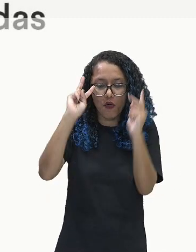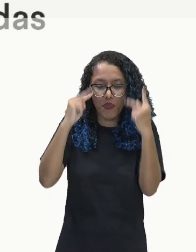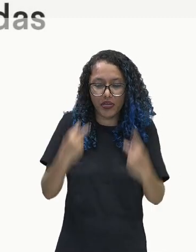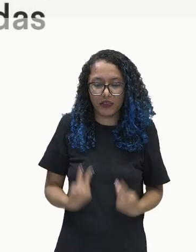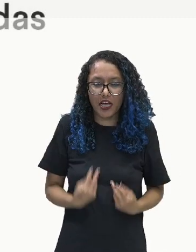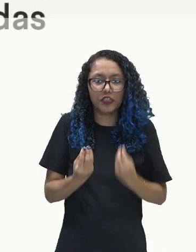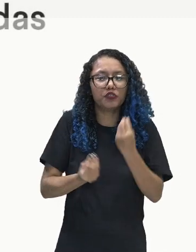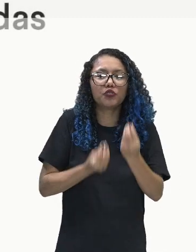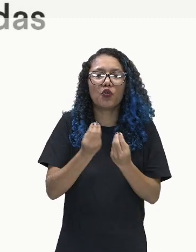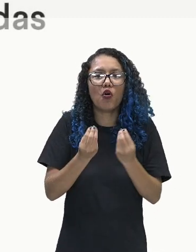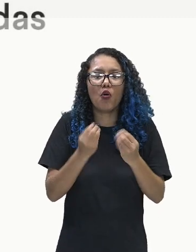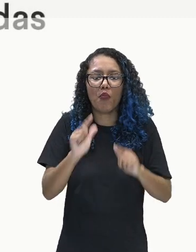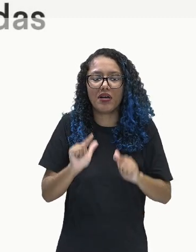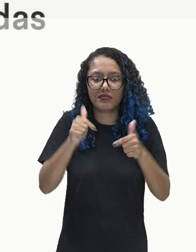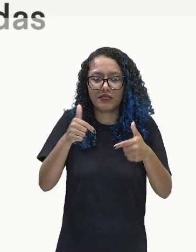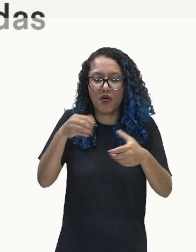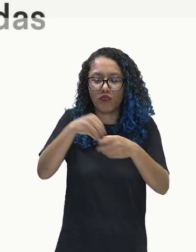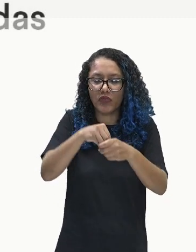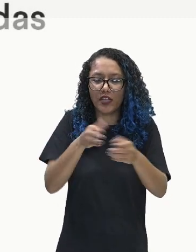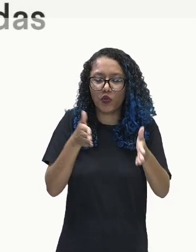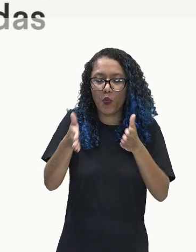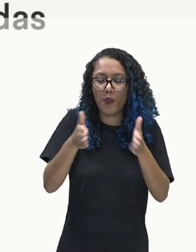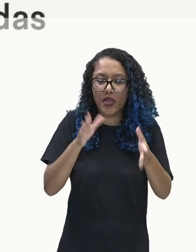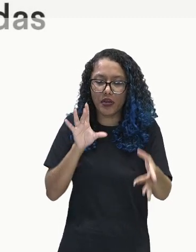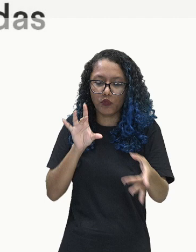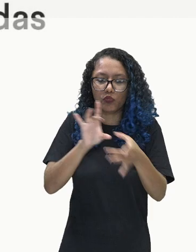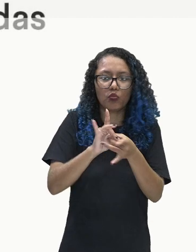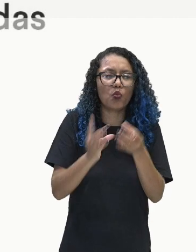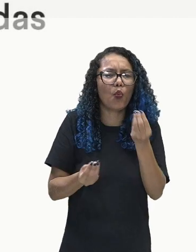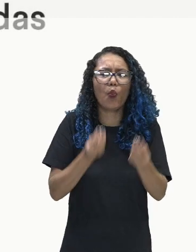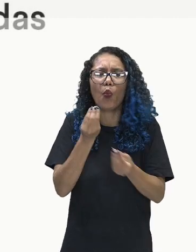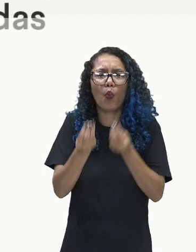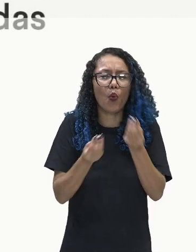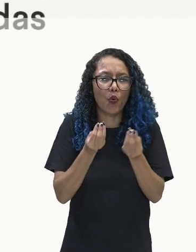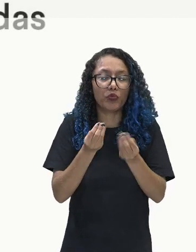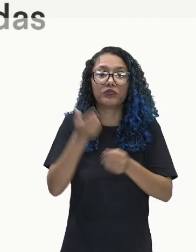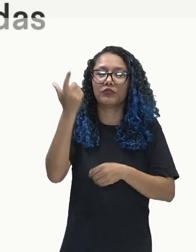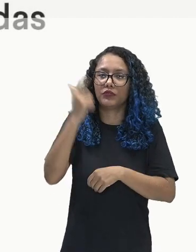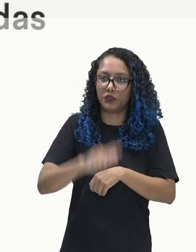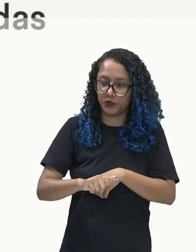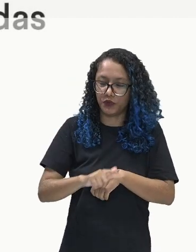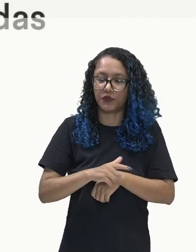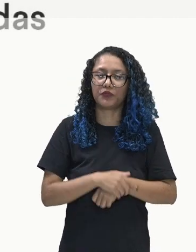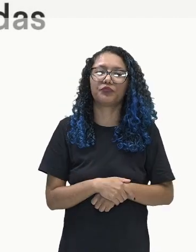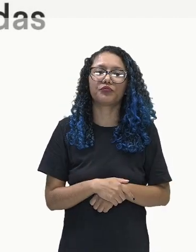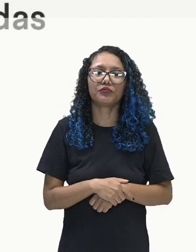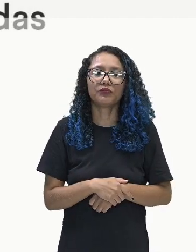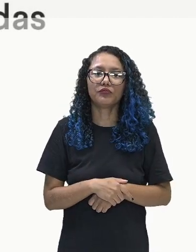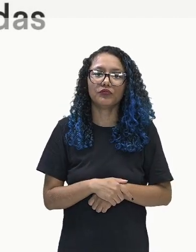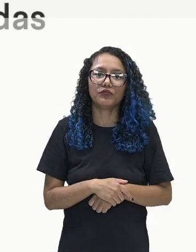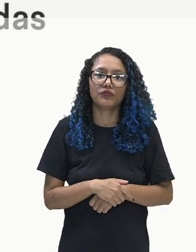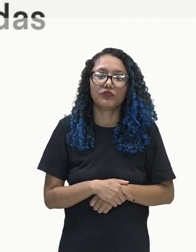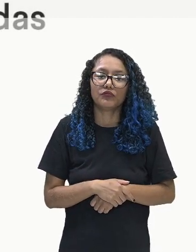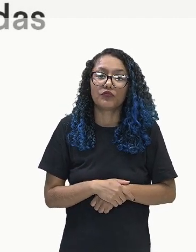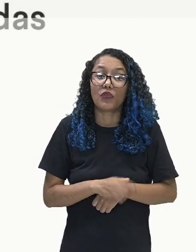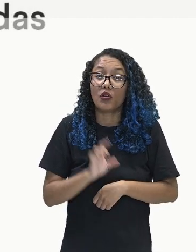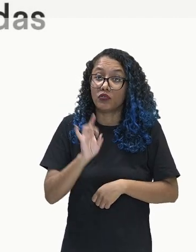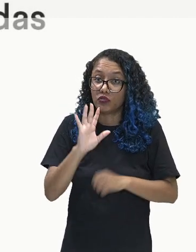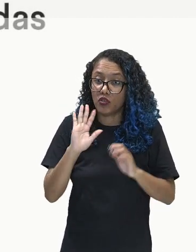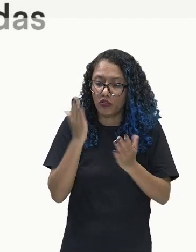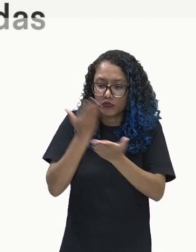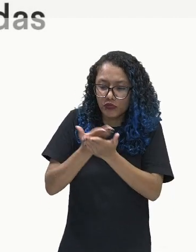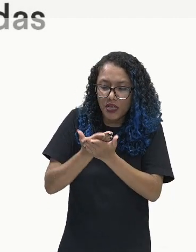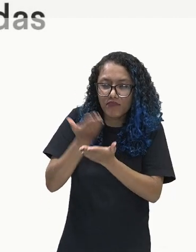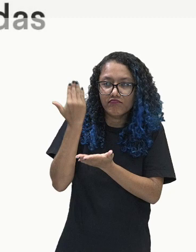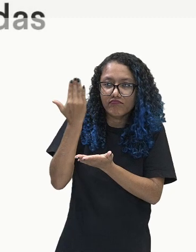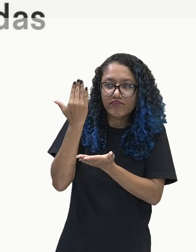tempo. O que o homem faz? Mais uma vez, tá, gente? A história não se limita somente ao estudo do